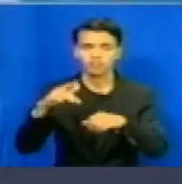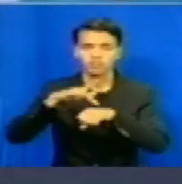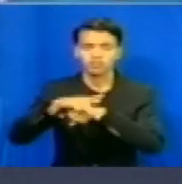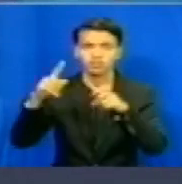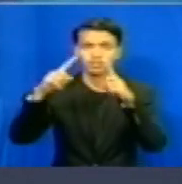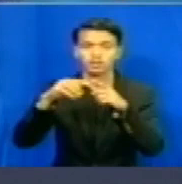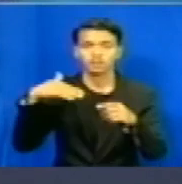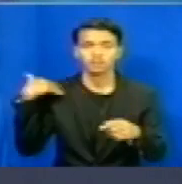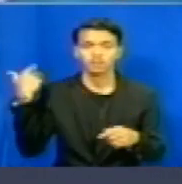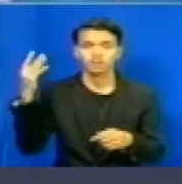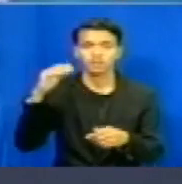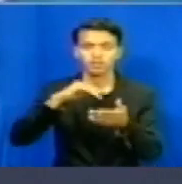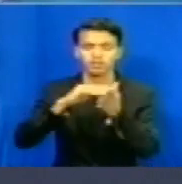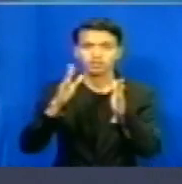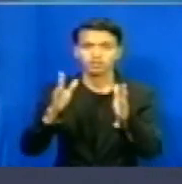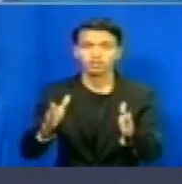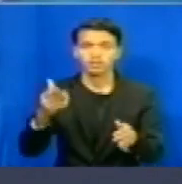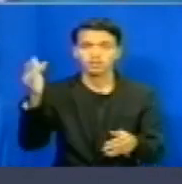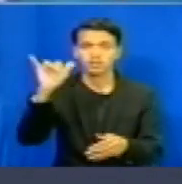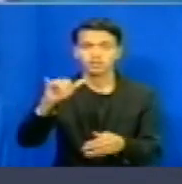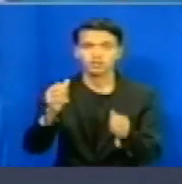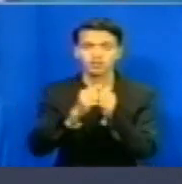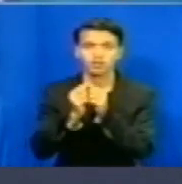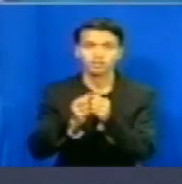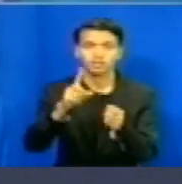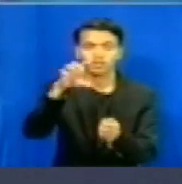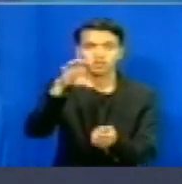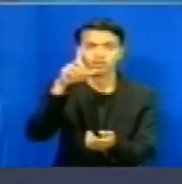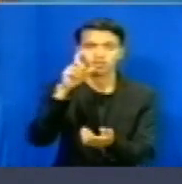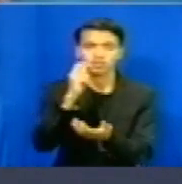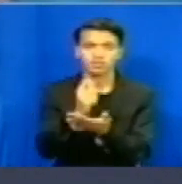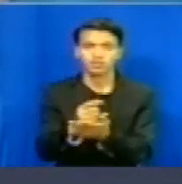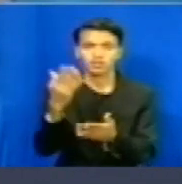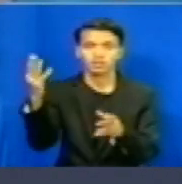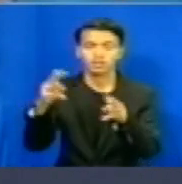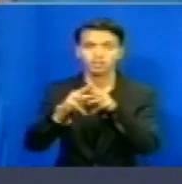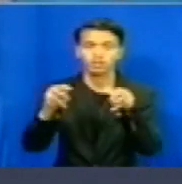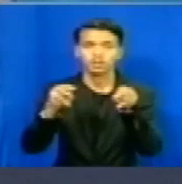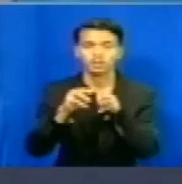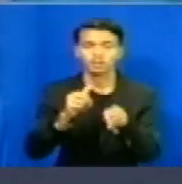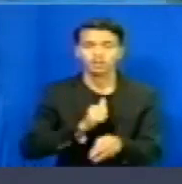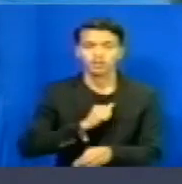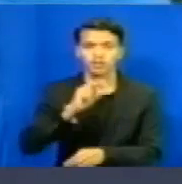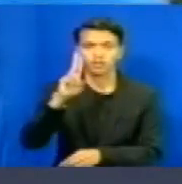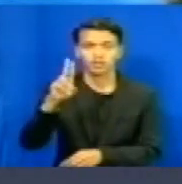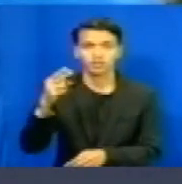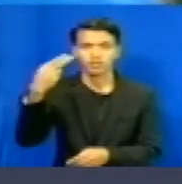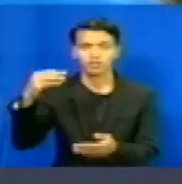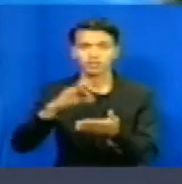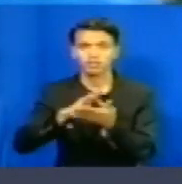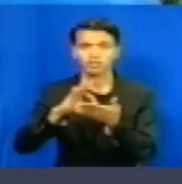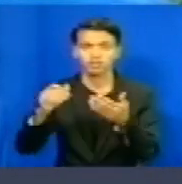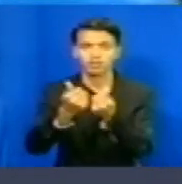foi no estudante ensino secundário Sira Hamutukato Sira e o município Aileu. Quinta-feira, né, a